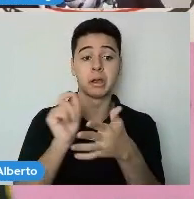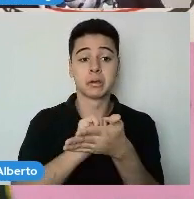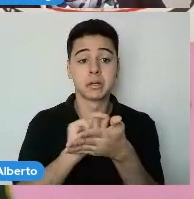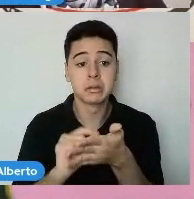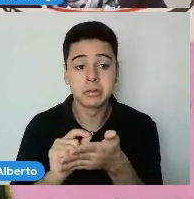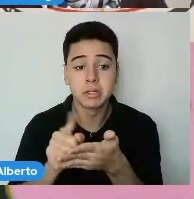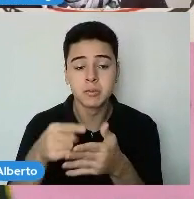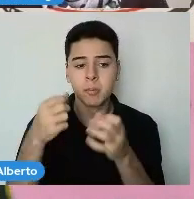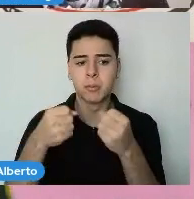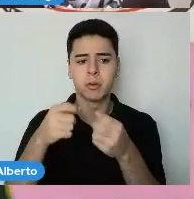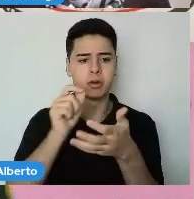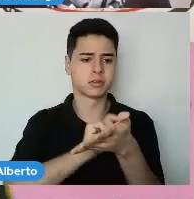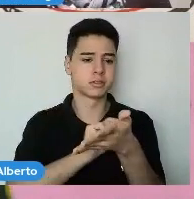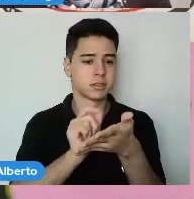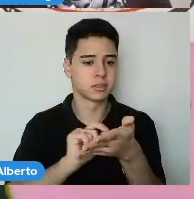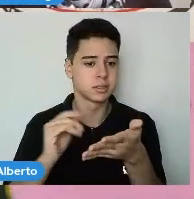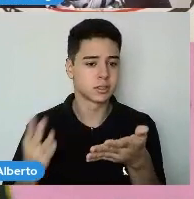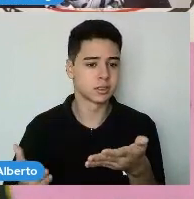você pode desenhar